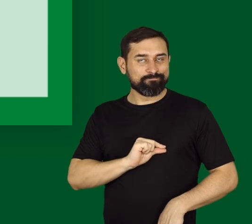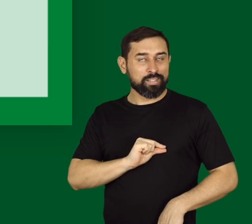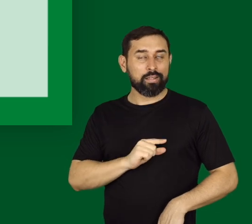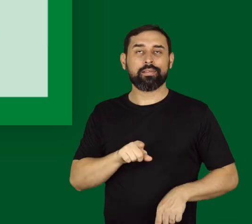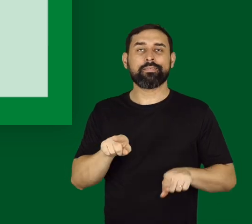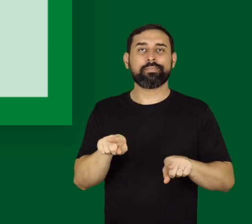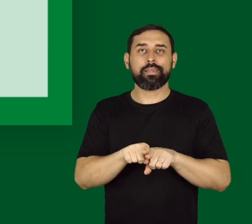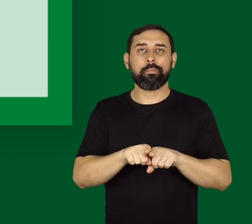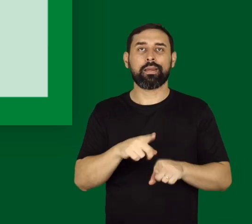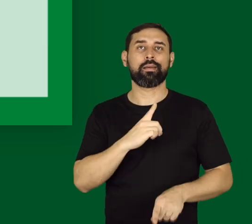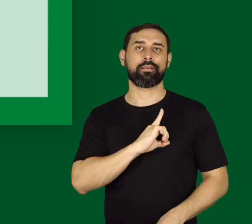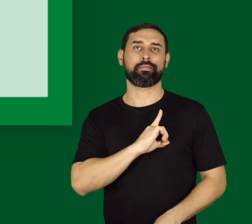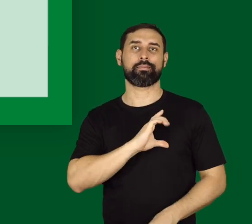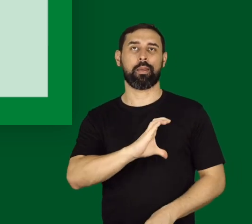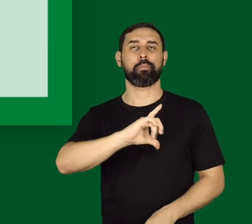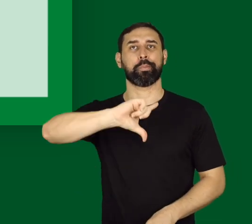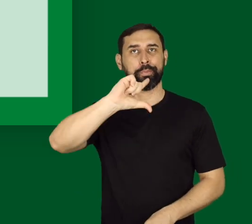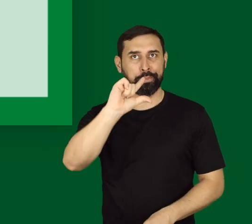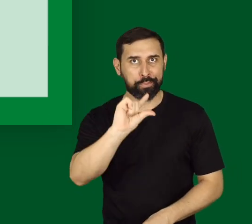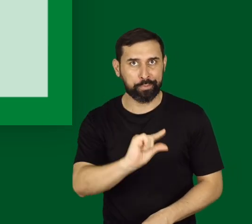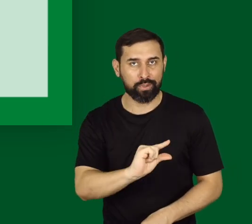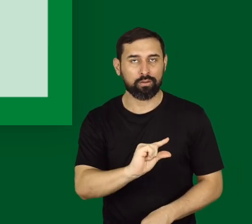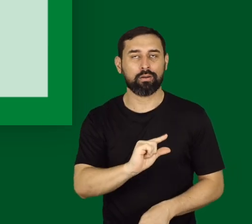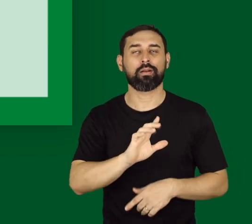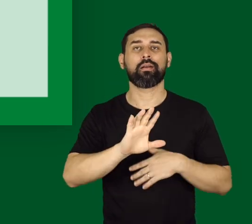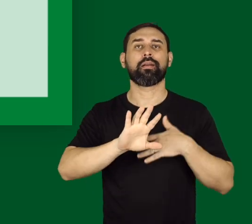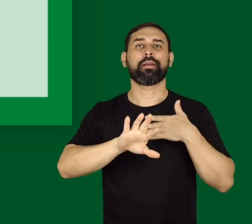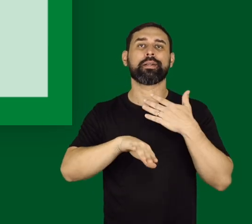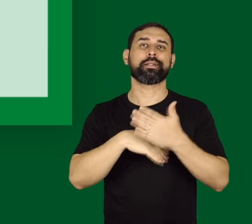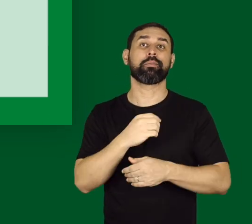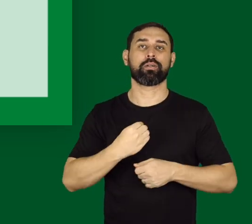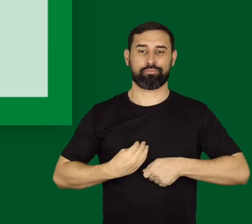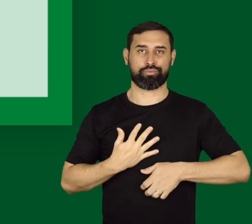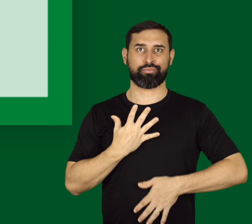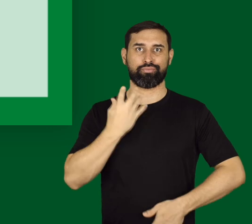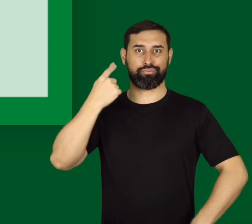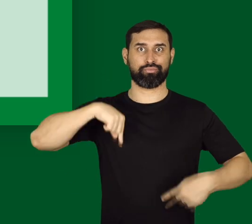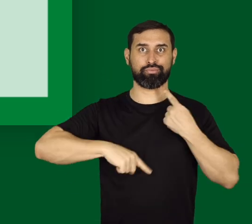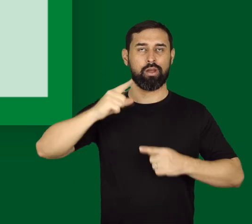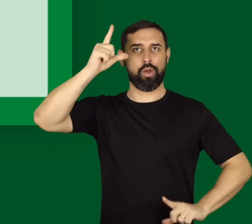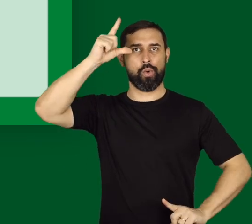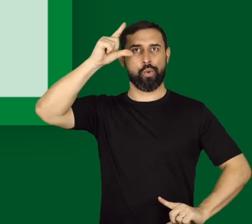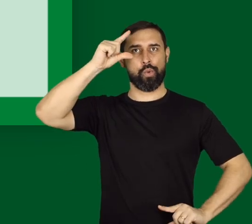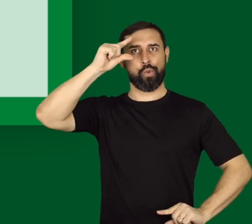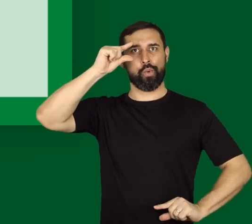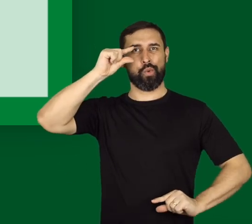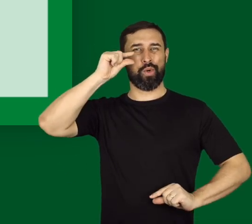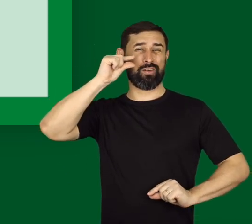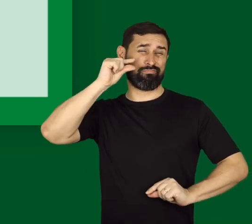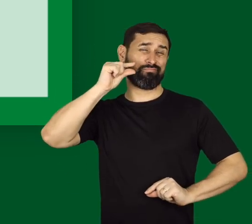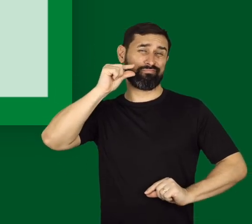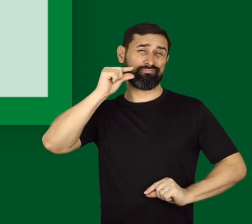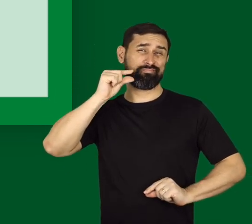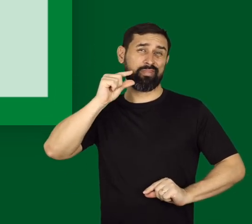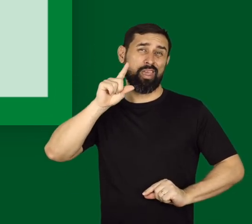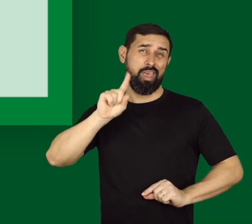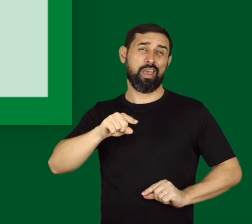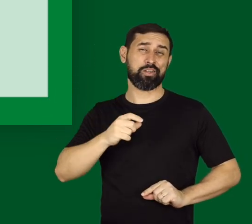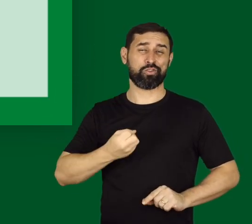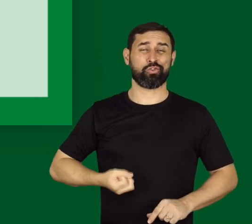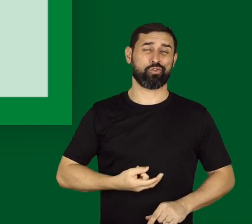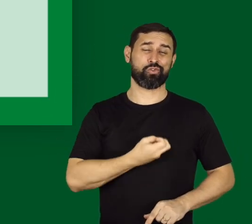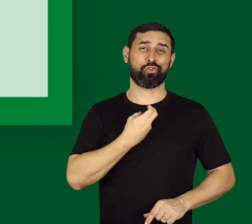diminuído, o volume sistólico diminui, o débito cardíaco, por sua vez, está diminuído e você tem uma perfusão